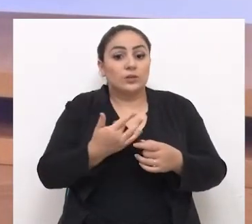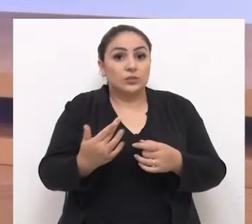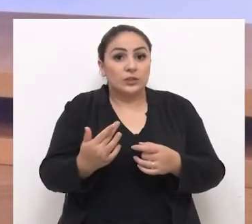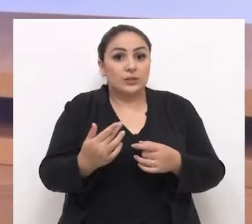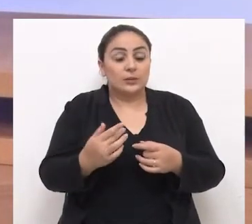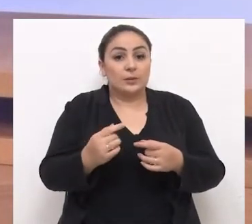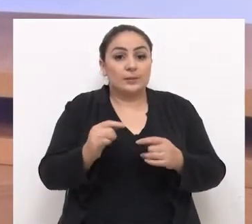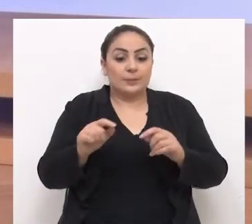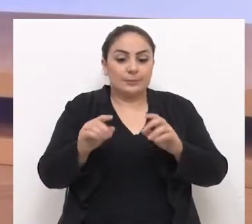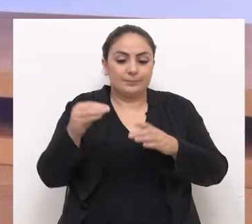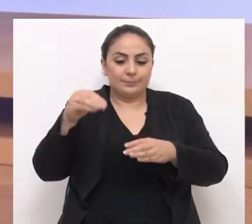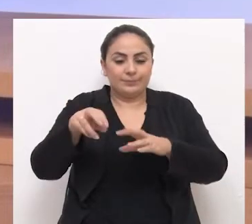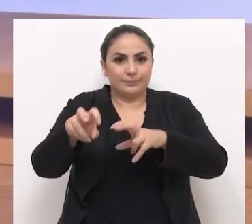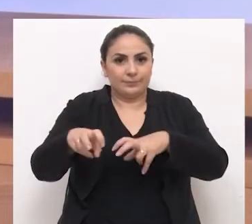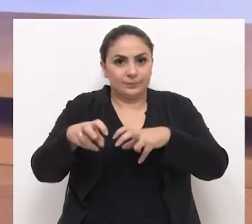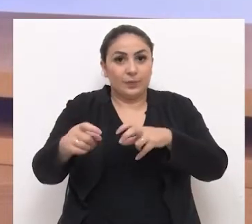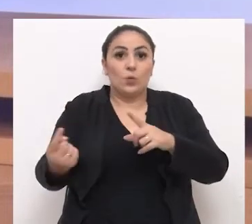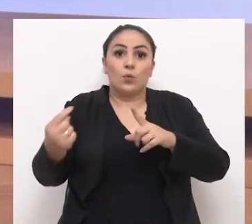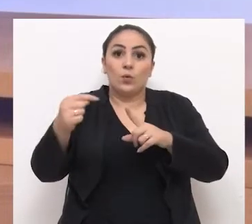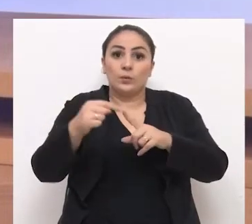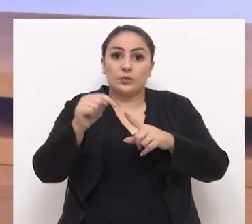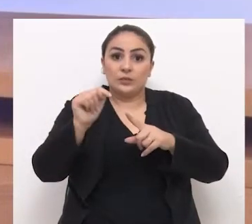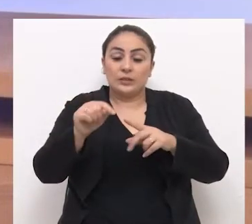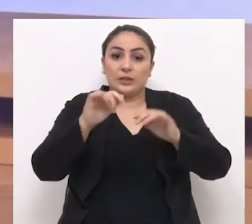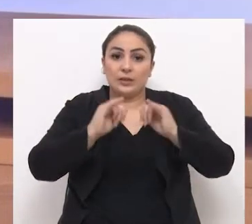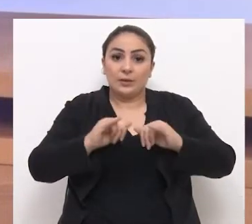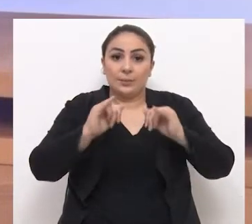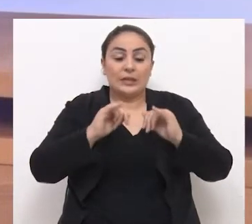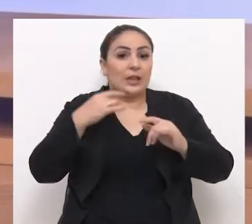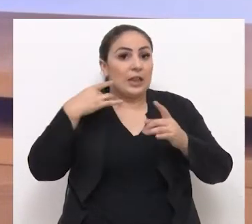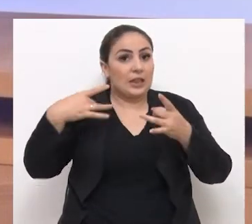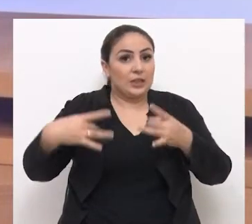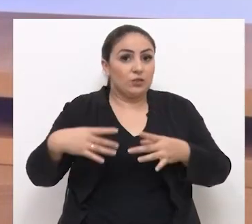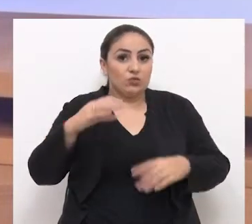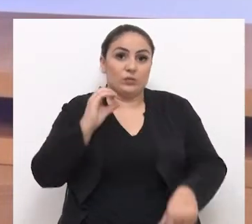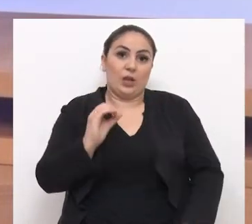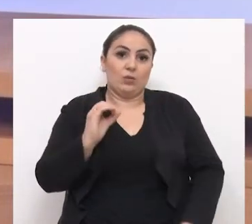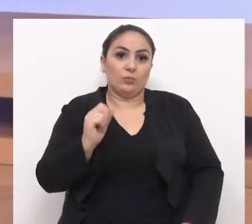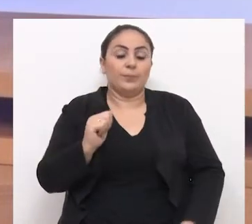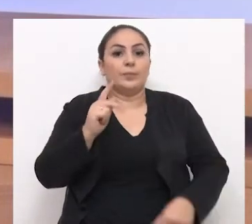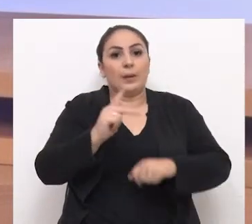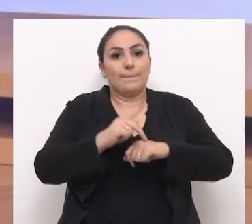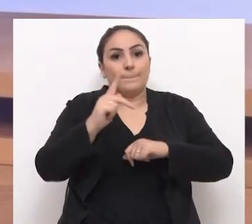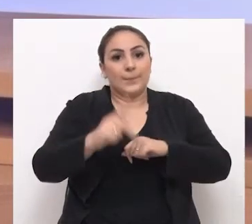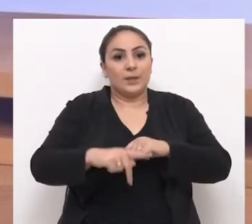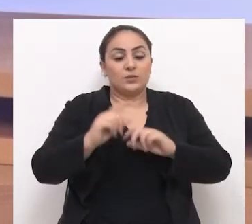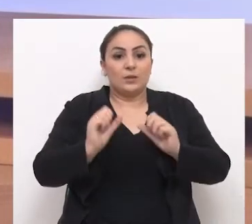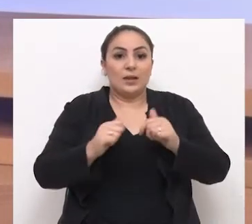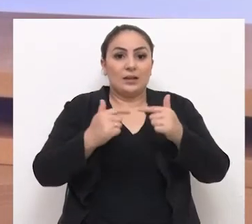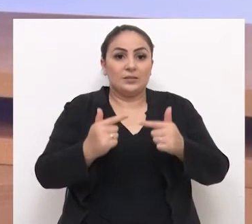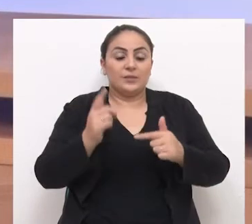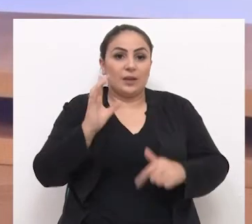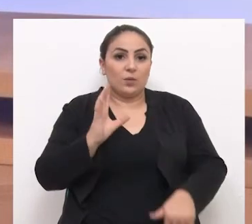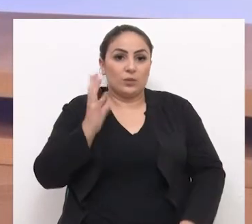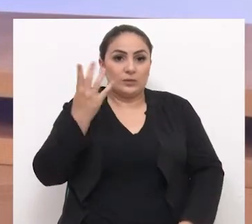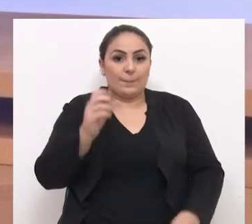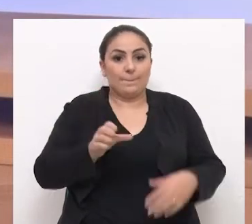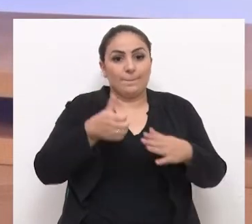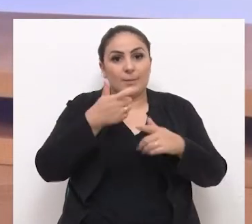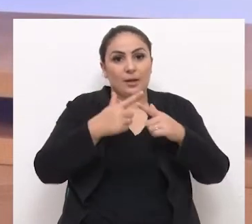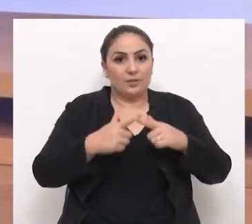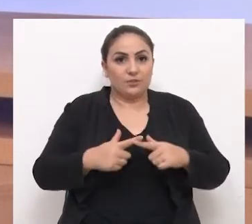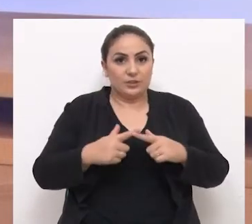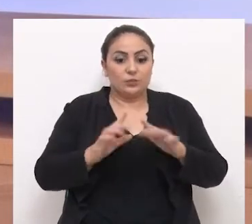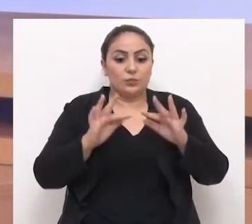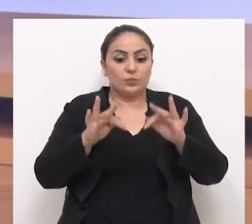quantidade possível para os aterros são os objetivos da campanha Lixo Zero. Em Passo Fundo, a ação vai